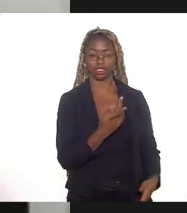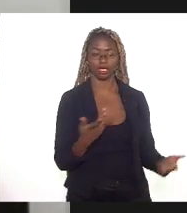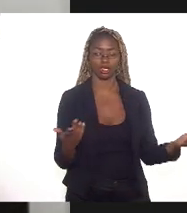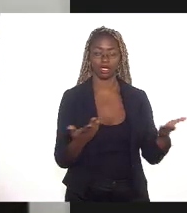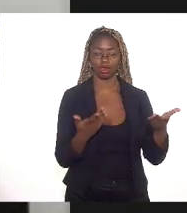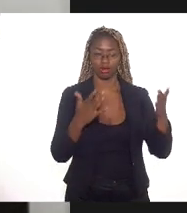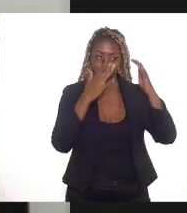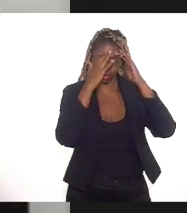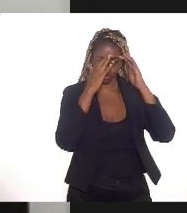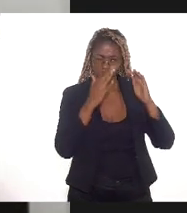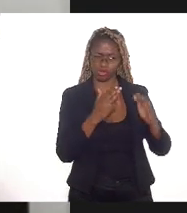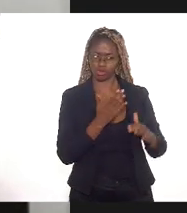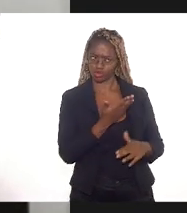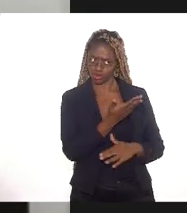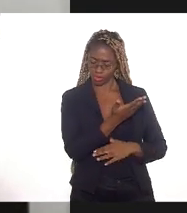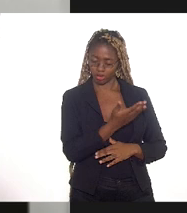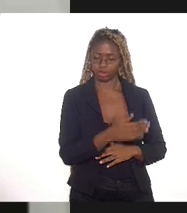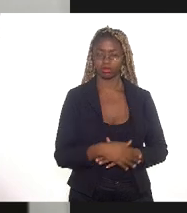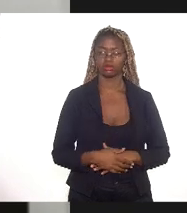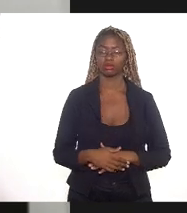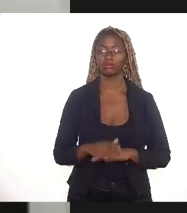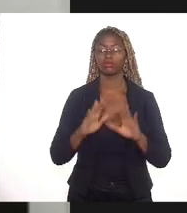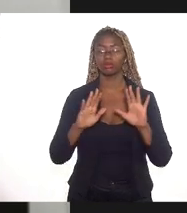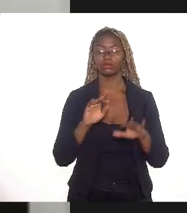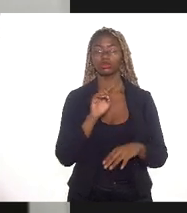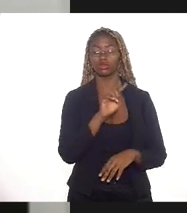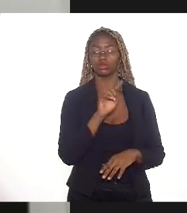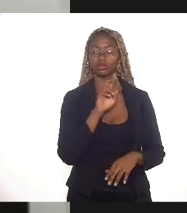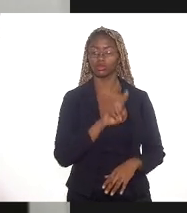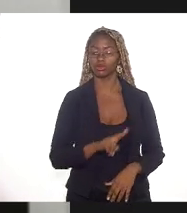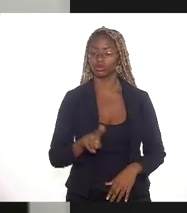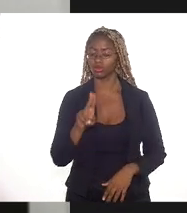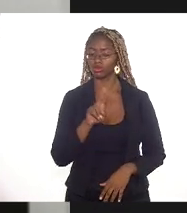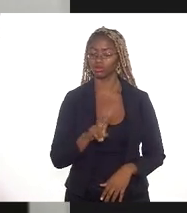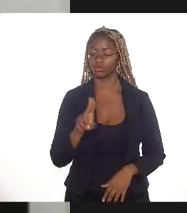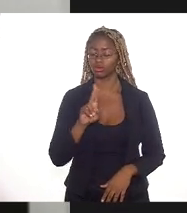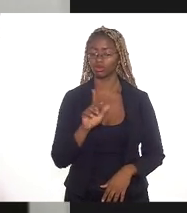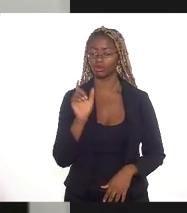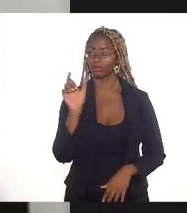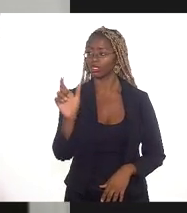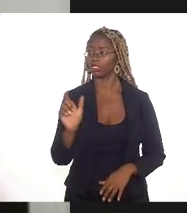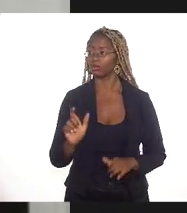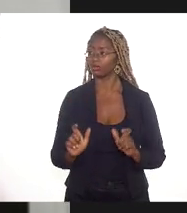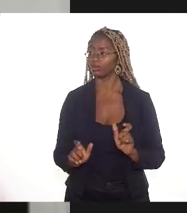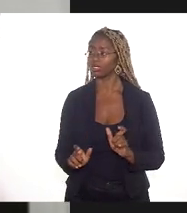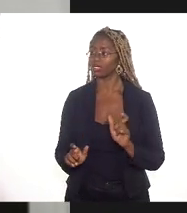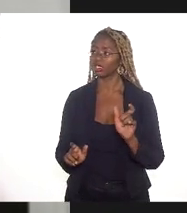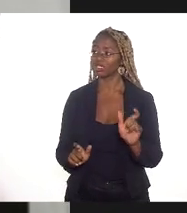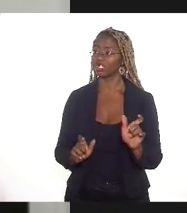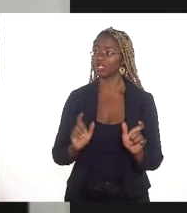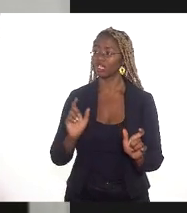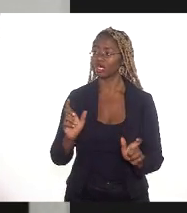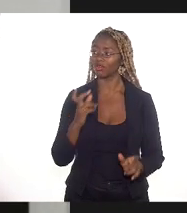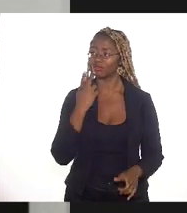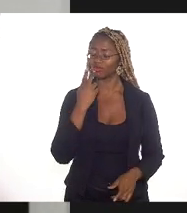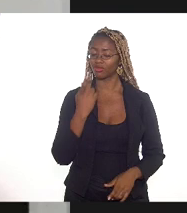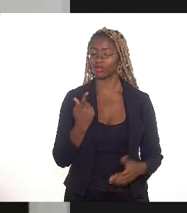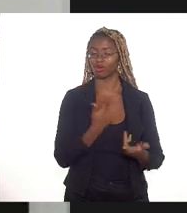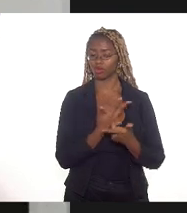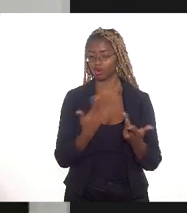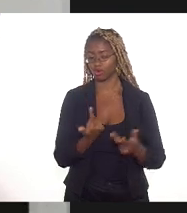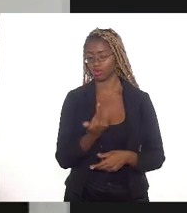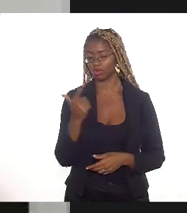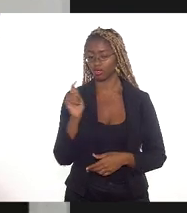muito respeito, mas ele usou palavras até duríssimas. Ele disse o seguinte, dentre outras